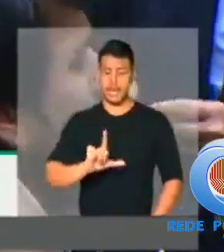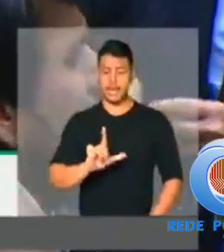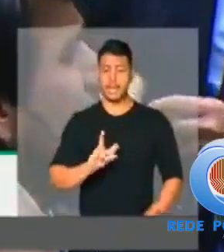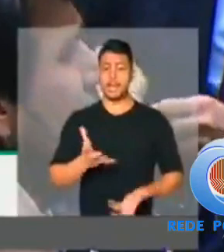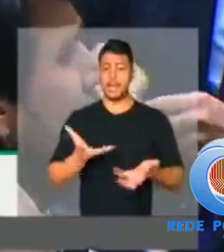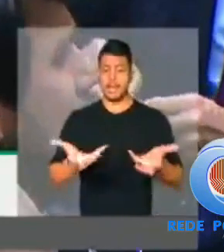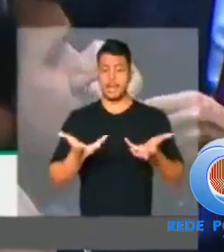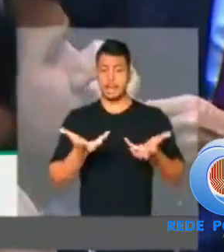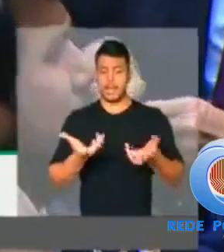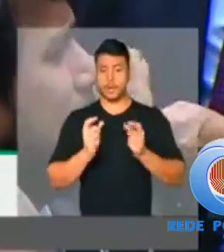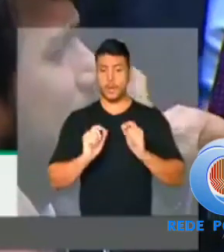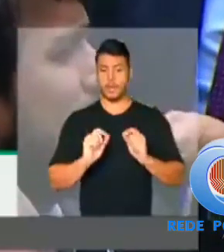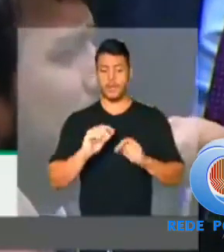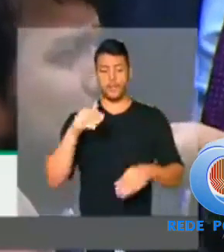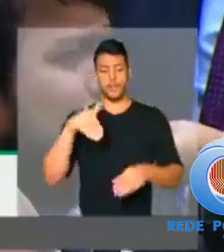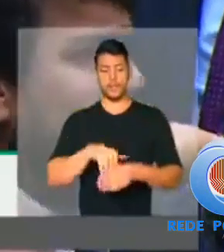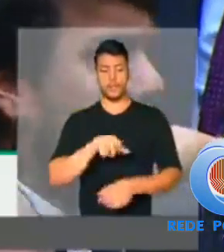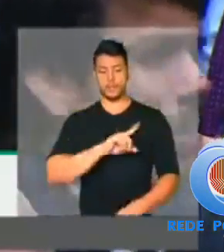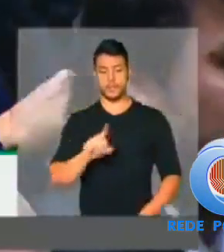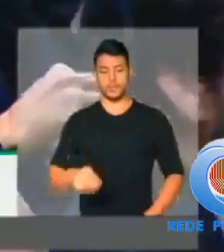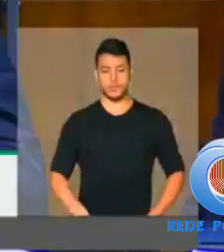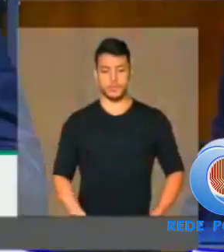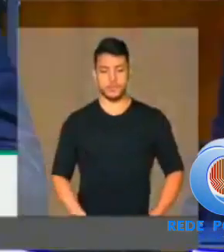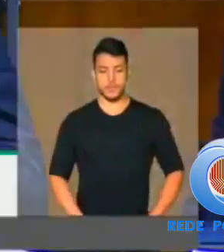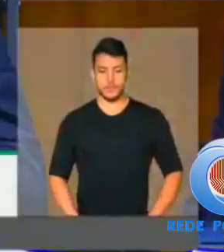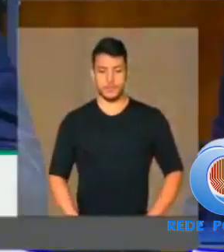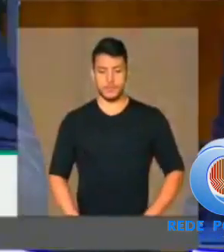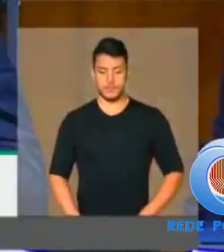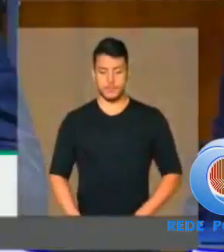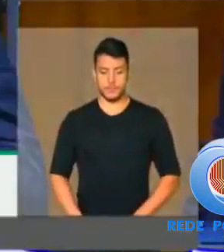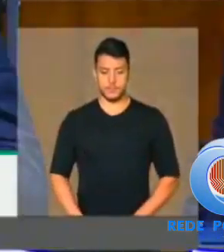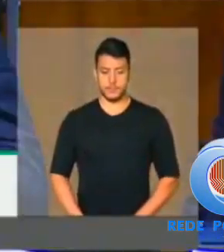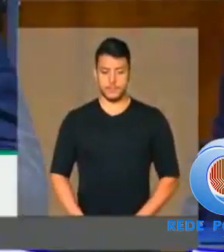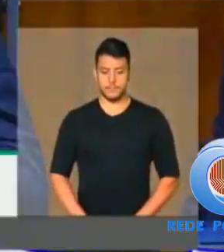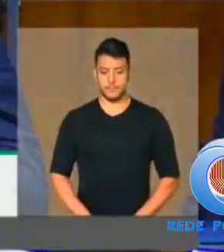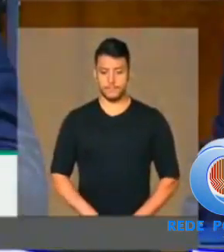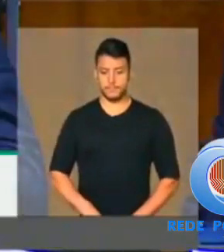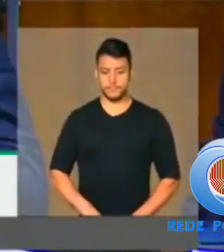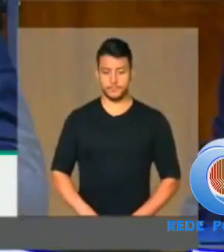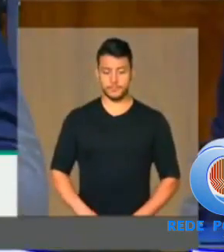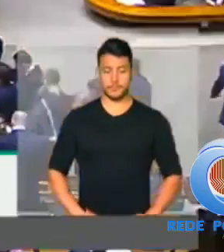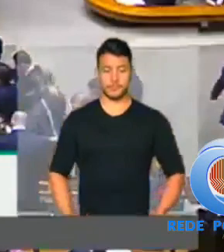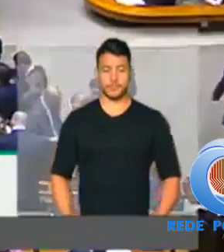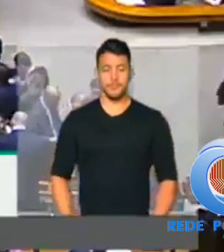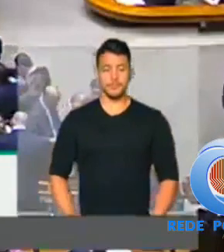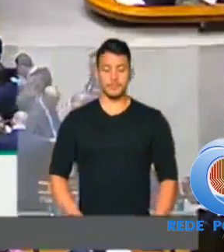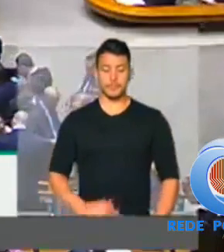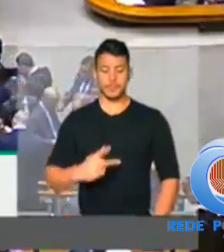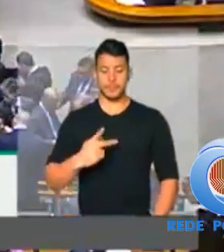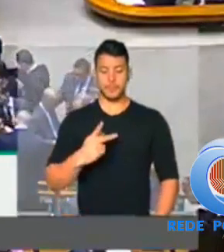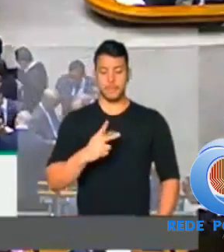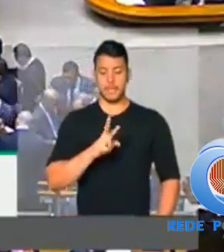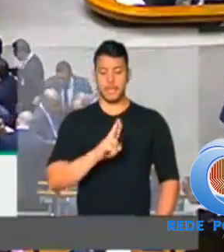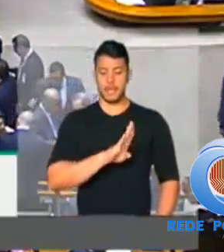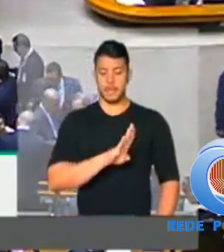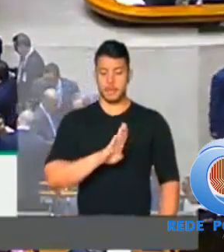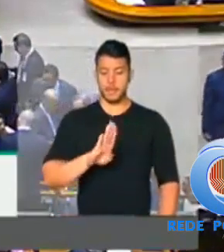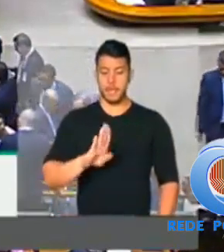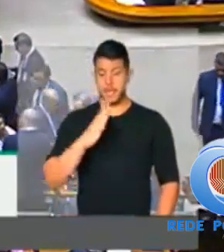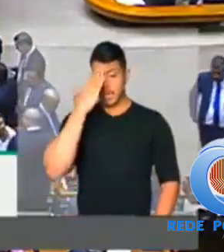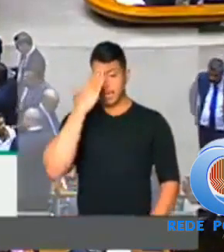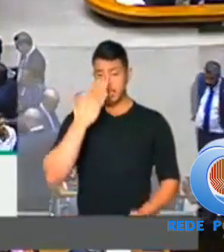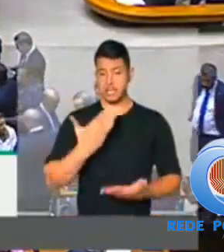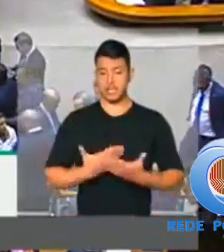liberalismo com responsabilidade. Nós votamos não. PRB. Senhor presidente, o PRB considera que essa